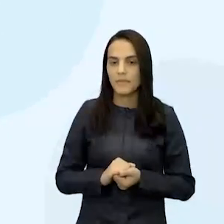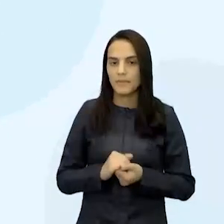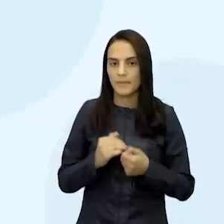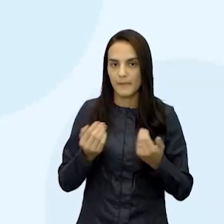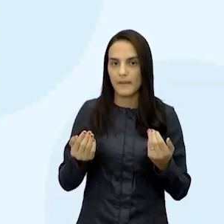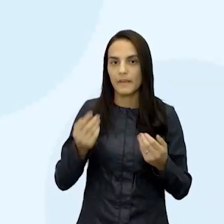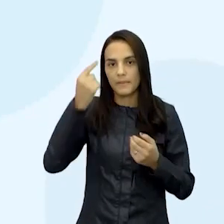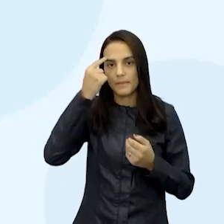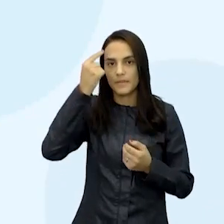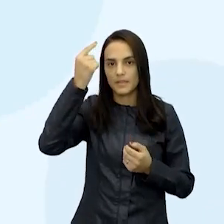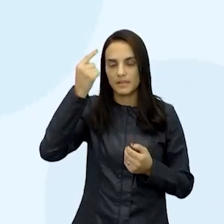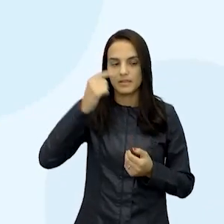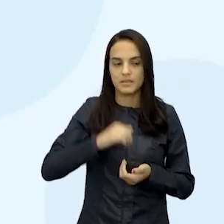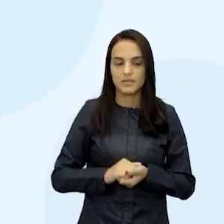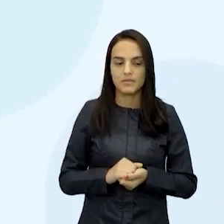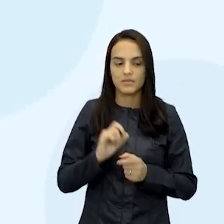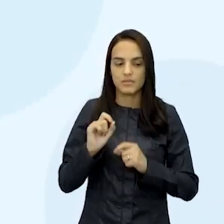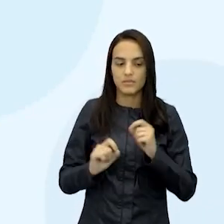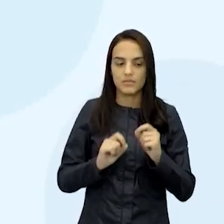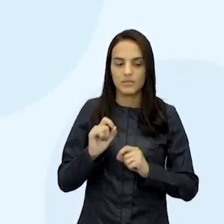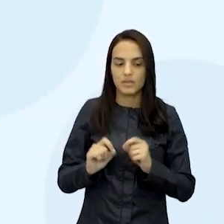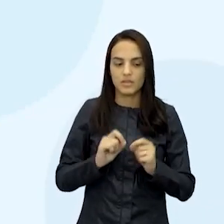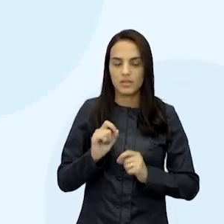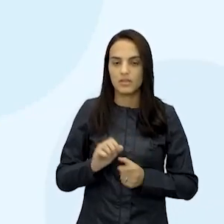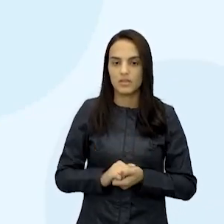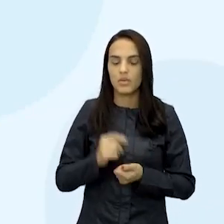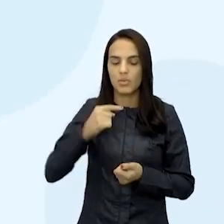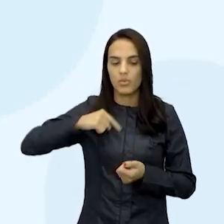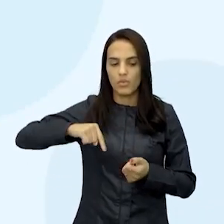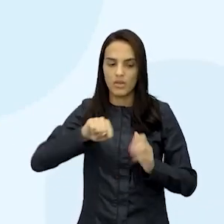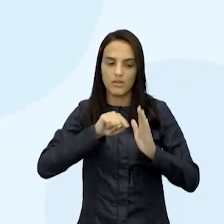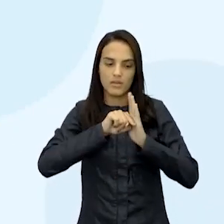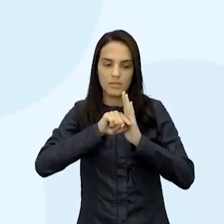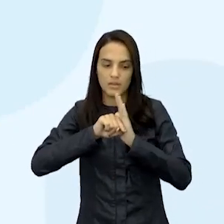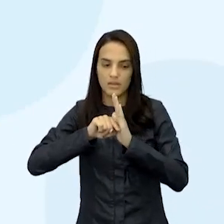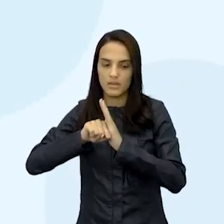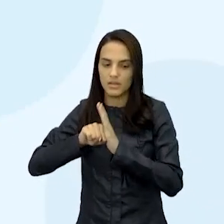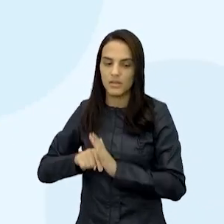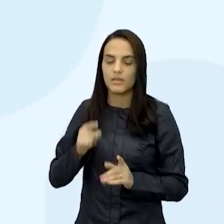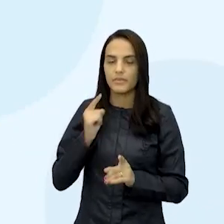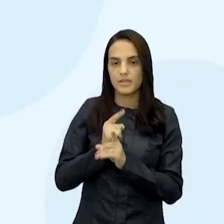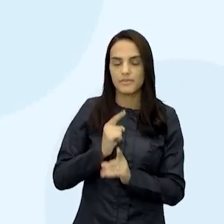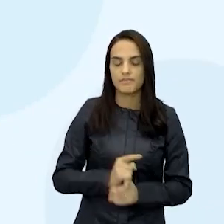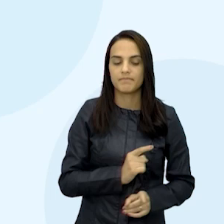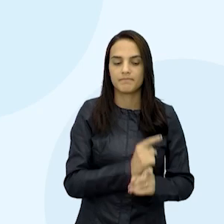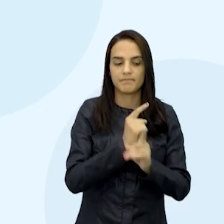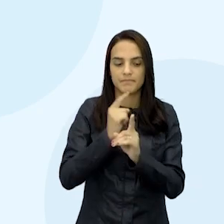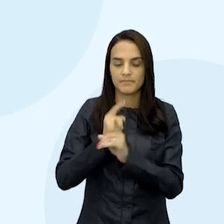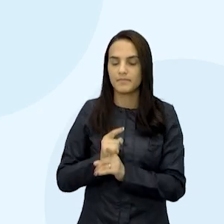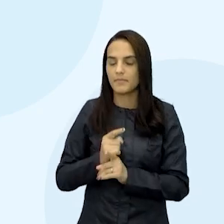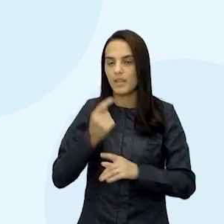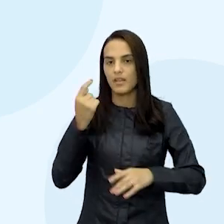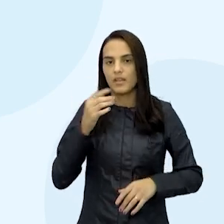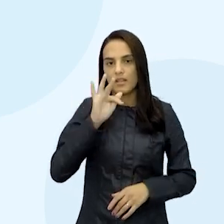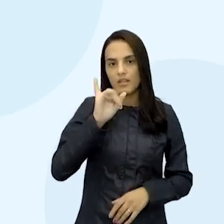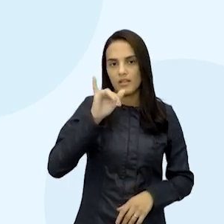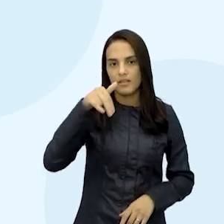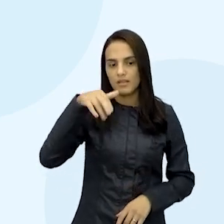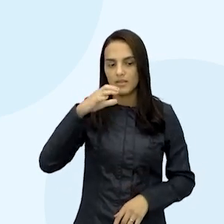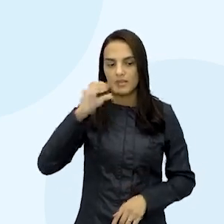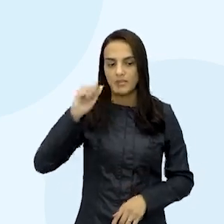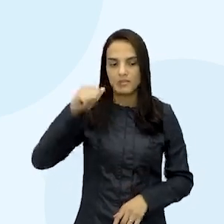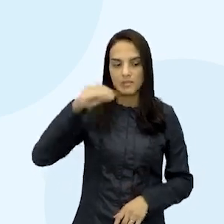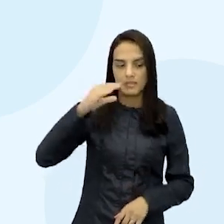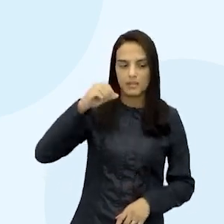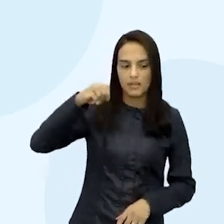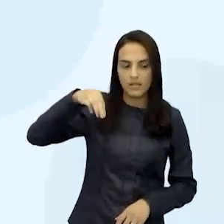pensando em financiamento, né? Tá, qual é? Nós vamos pesquisar e identificar alguns sistemas de financiamento e sistemas